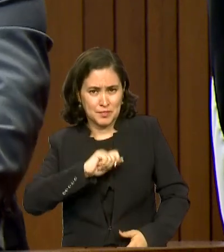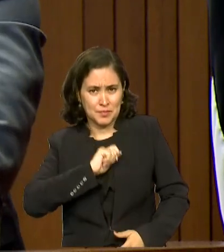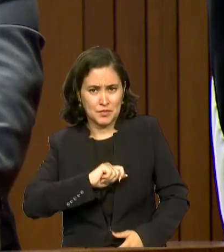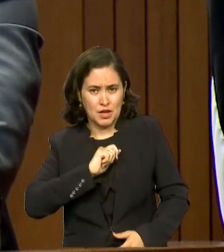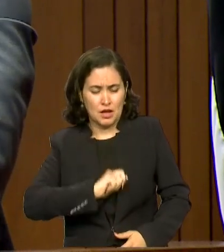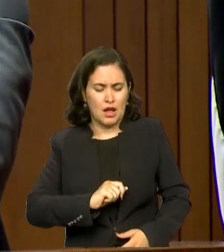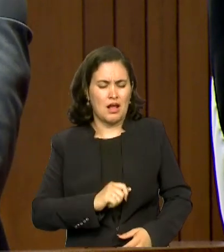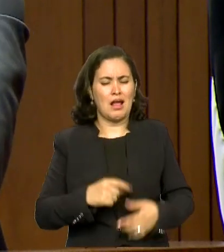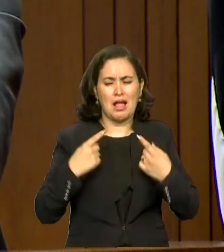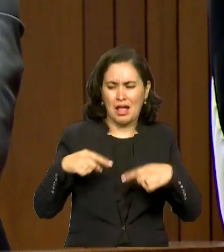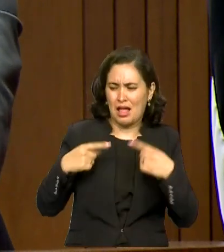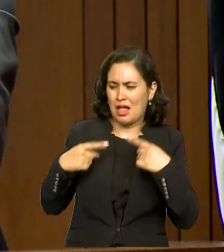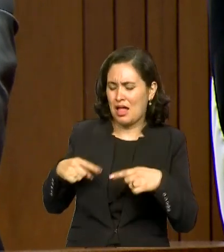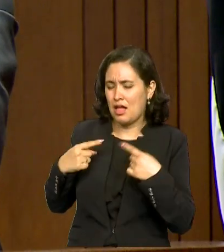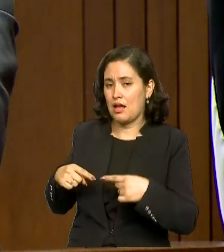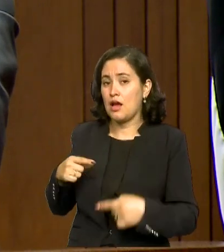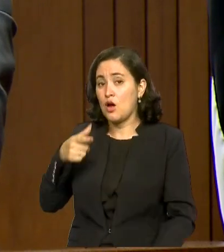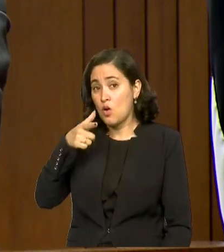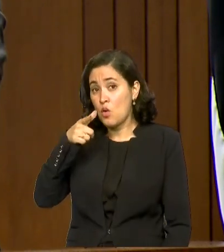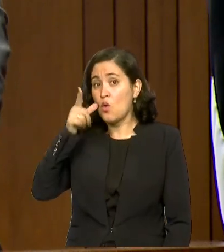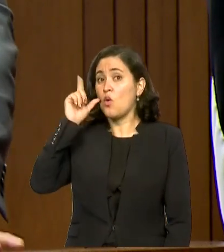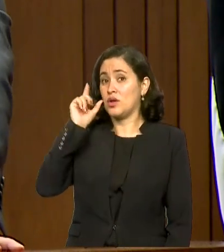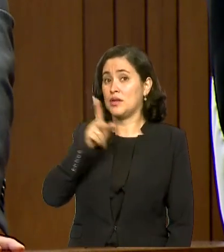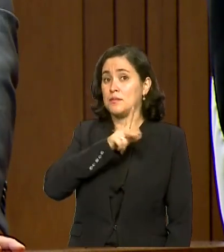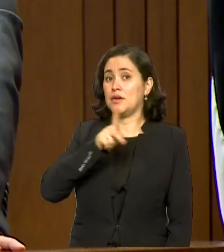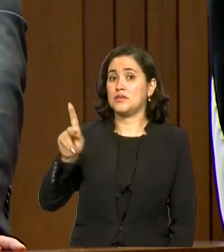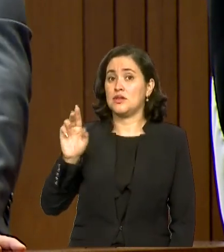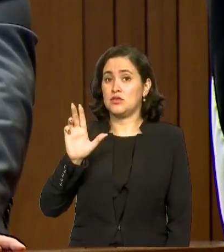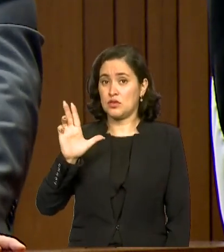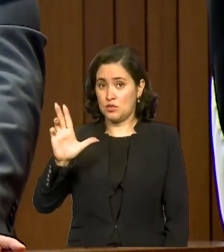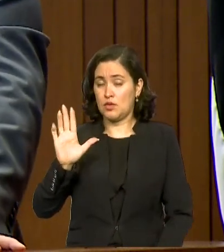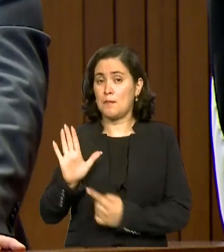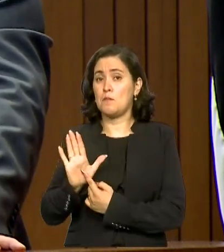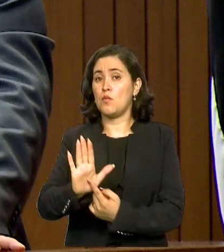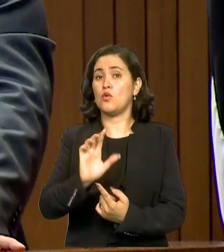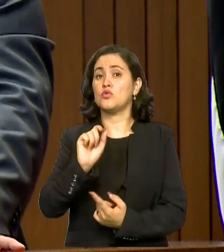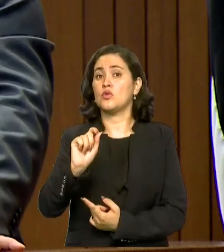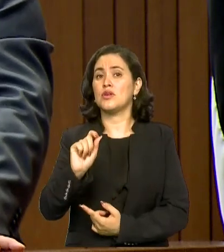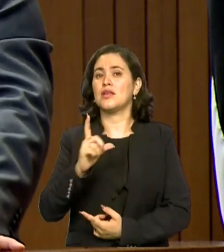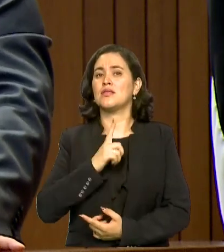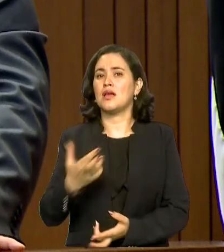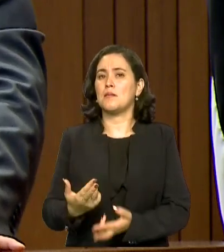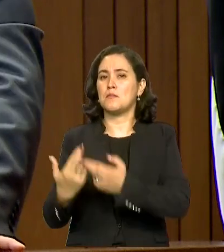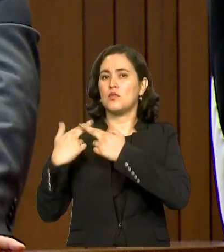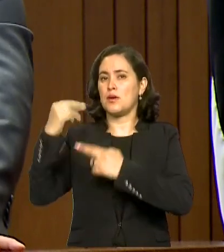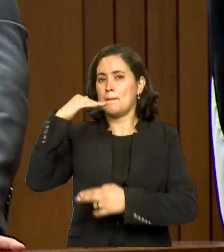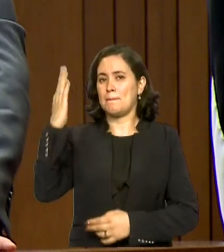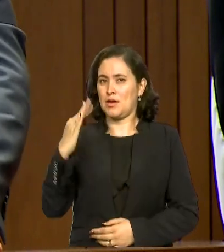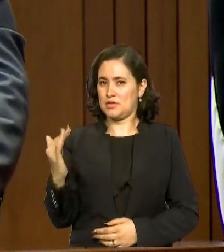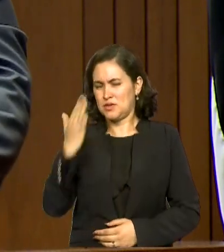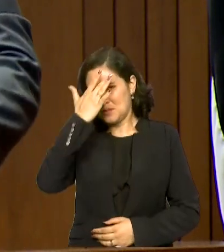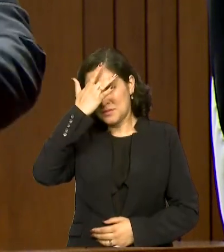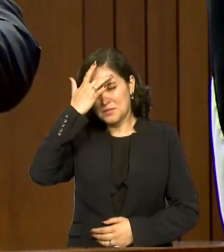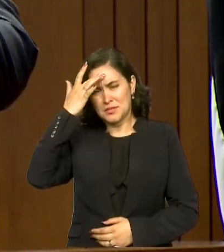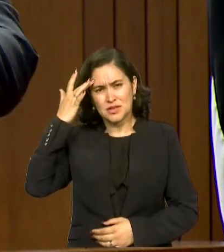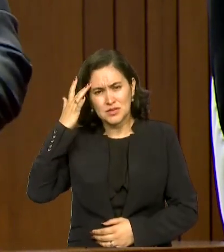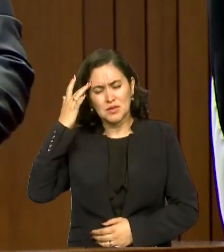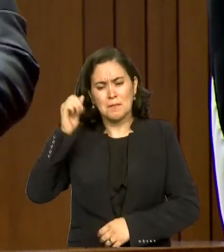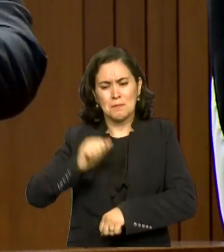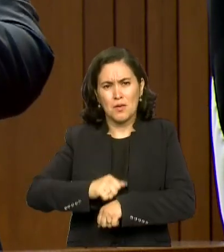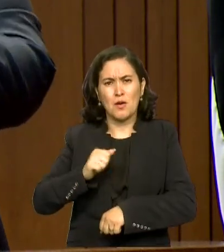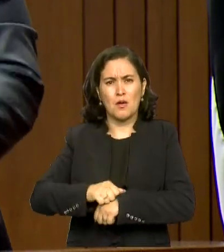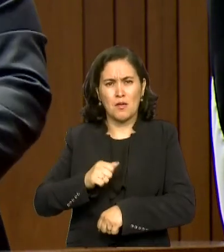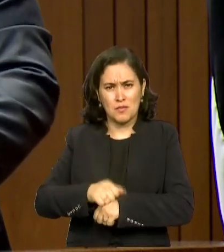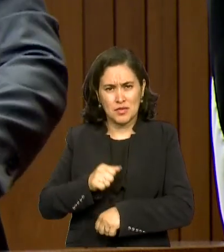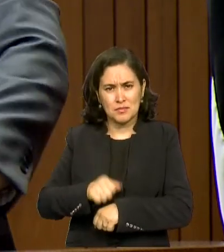Luiz Inácio Lula da Silva mostrando que tem compromisso com o Brasil, mas compromisso especialmente também com o povo pobre do Brasil,